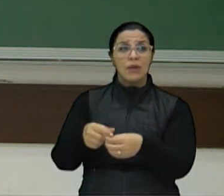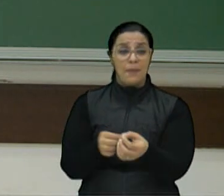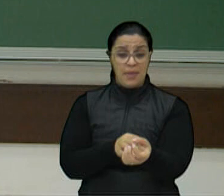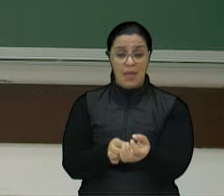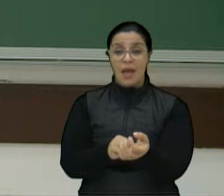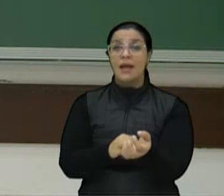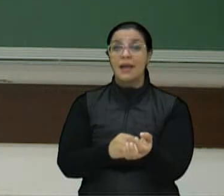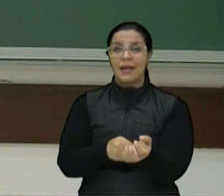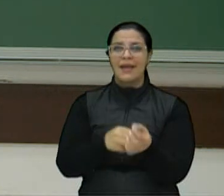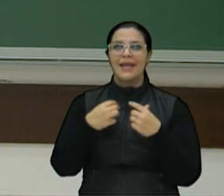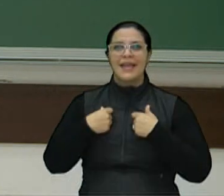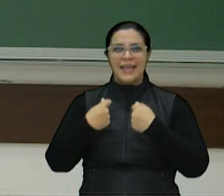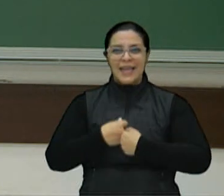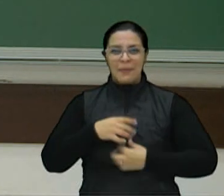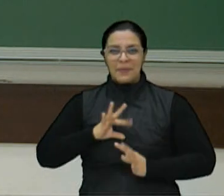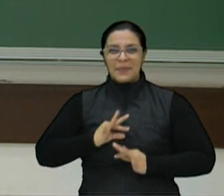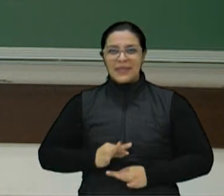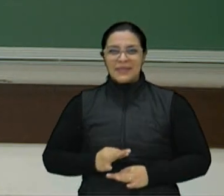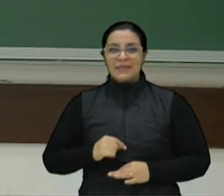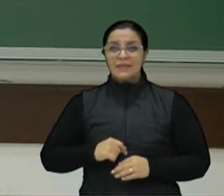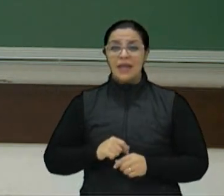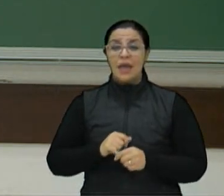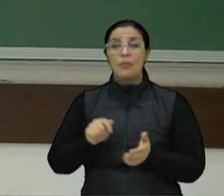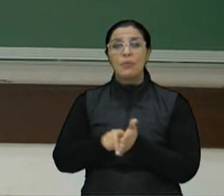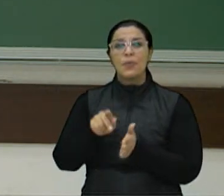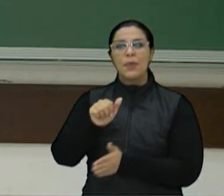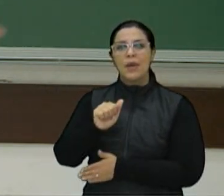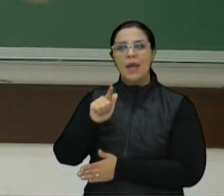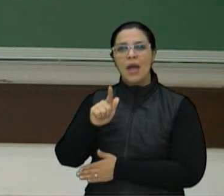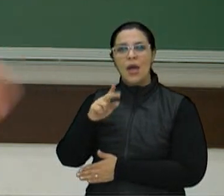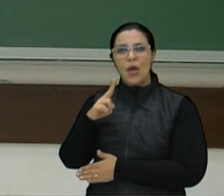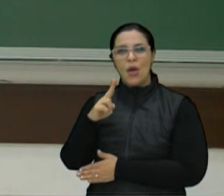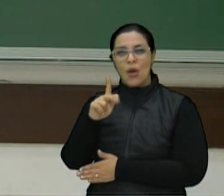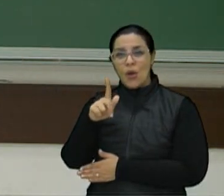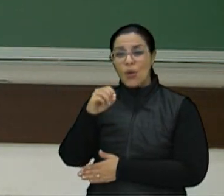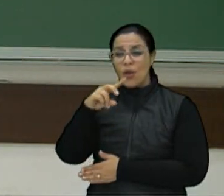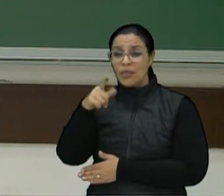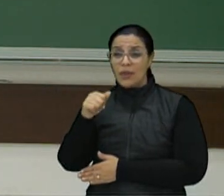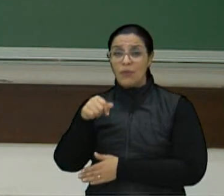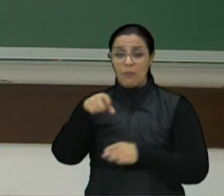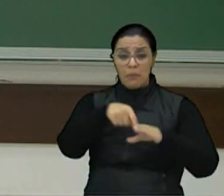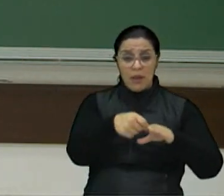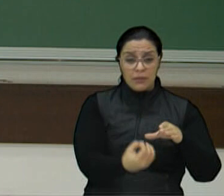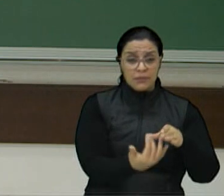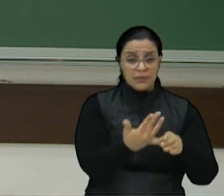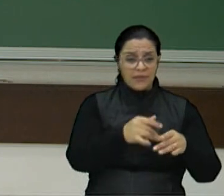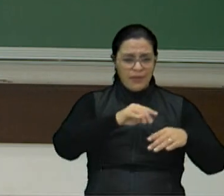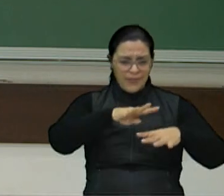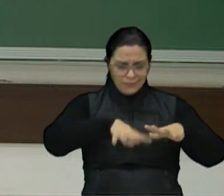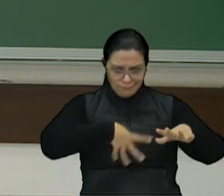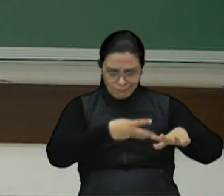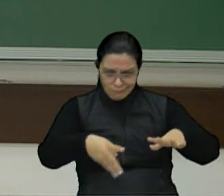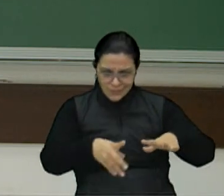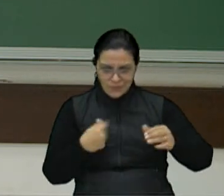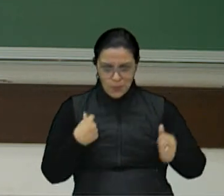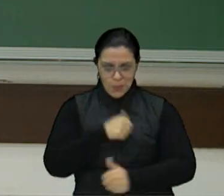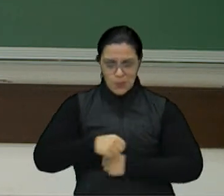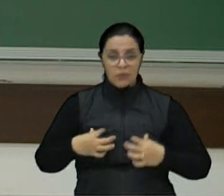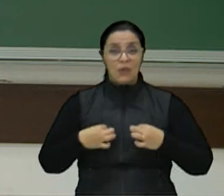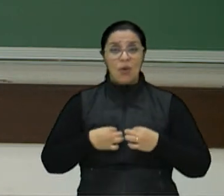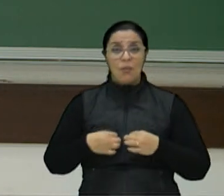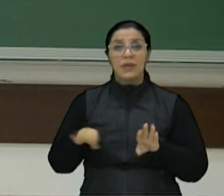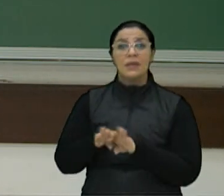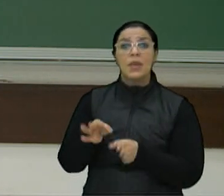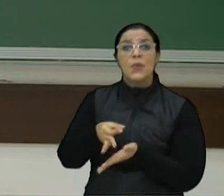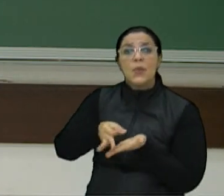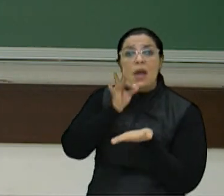que é algodão veio do solo. Seu almoço, seu café da manhã, seu jantar, seu lanche.